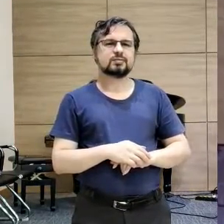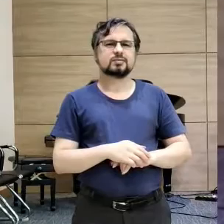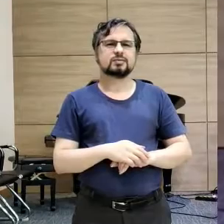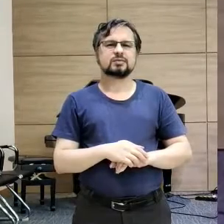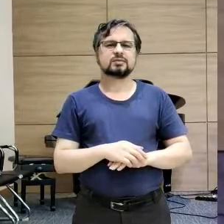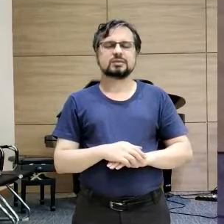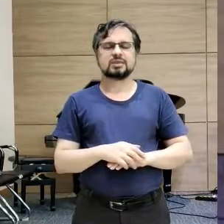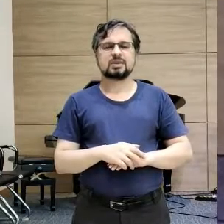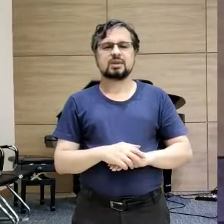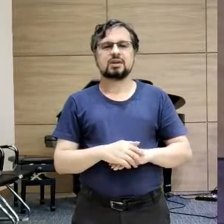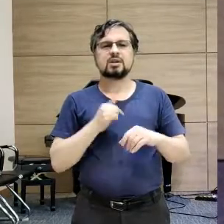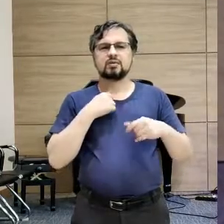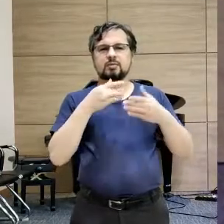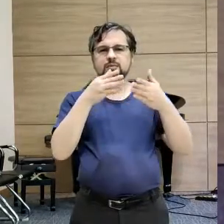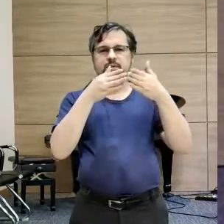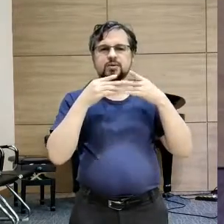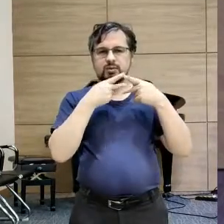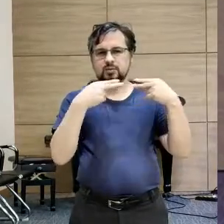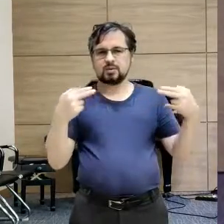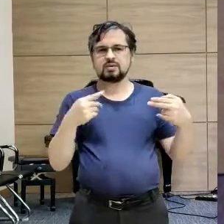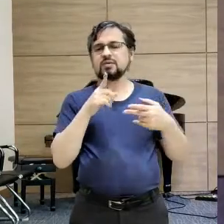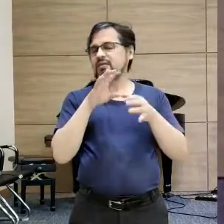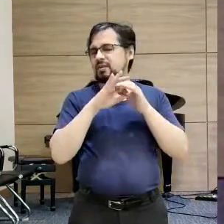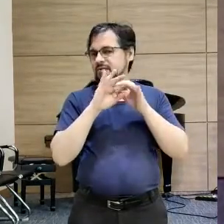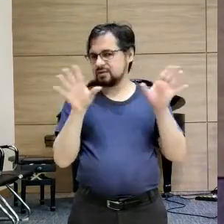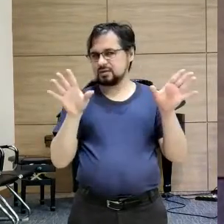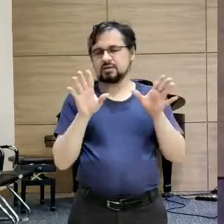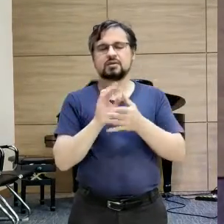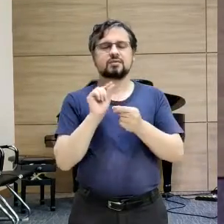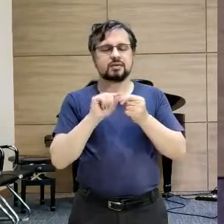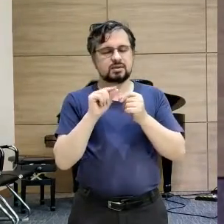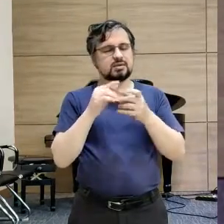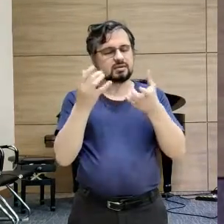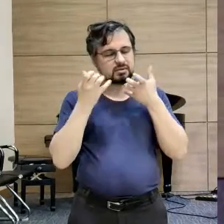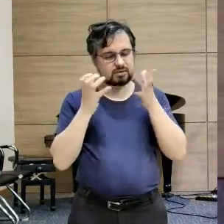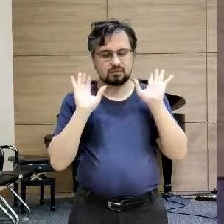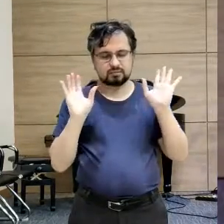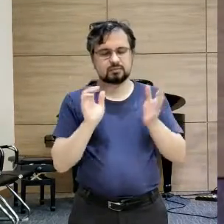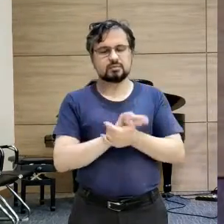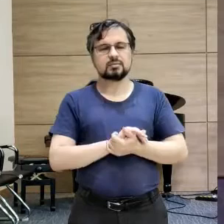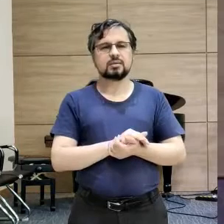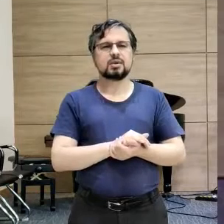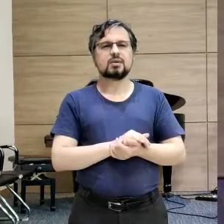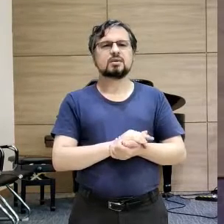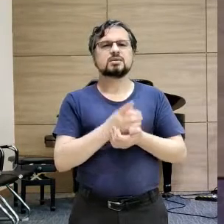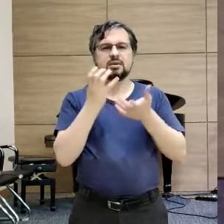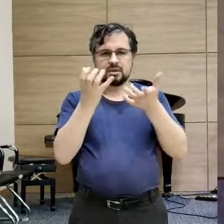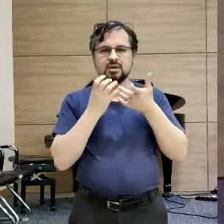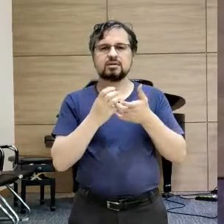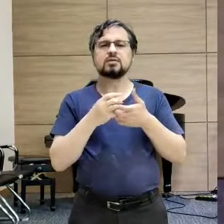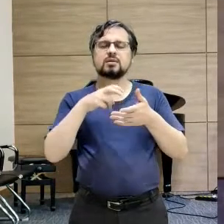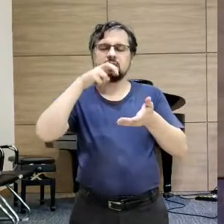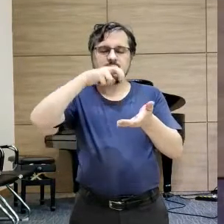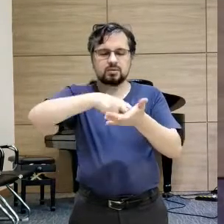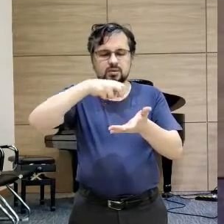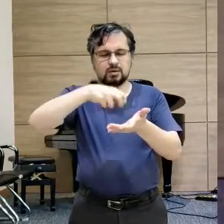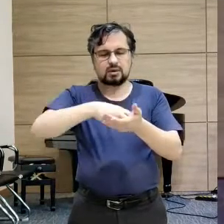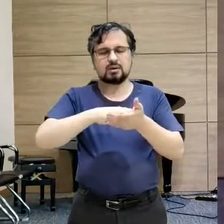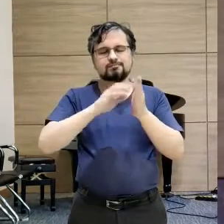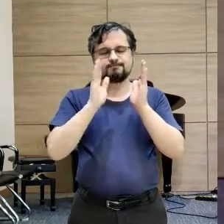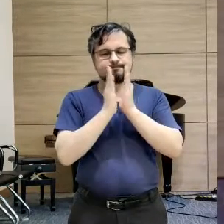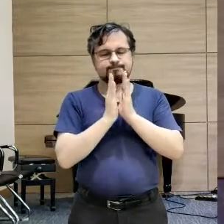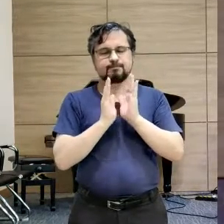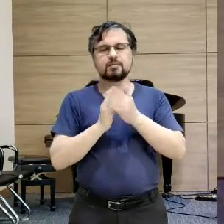Eu vou pedir algo para você, que você vai ficar à vontade para fazer, se você quiser, mas eu quero convidar você a se ajoelhar nesse momento,